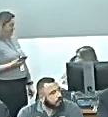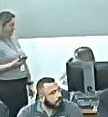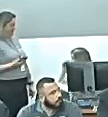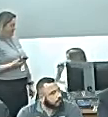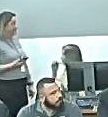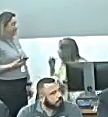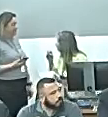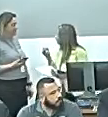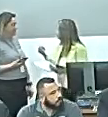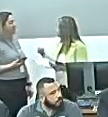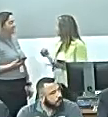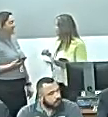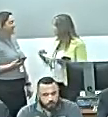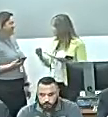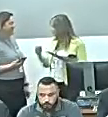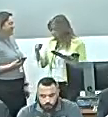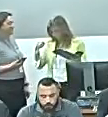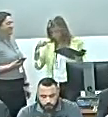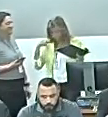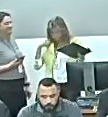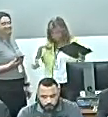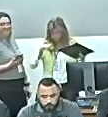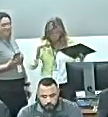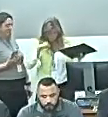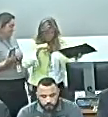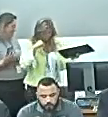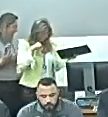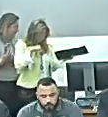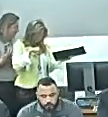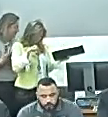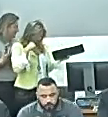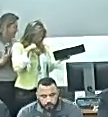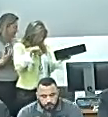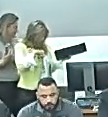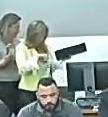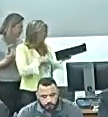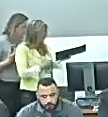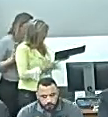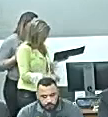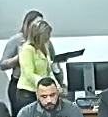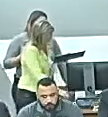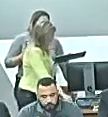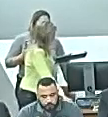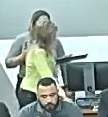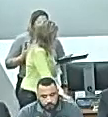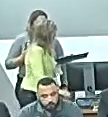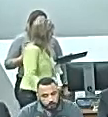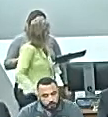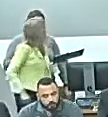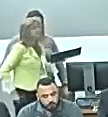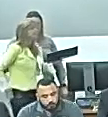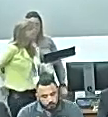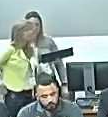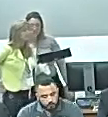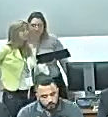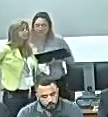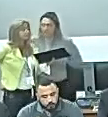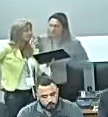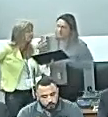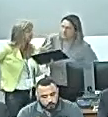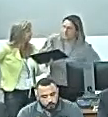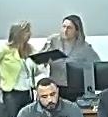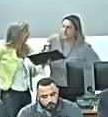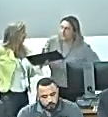nós temos um curso superior para todos os diretores de unidade para que ele se dirigisse